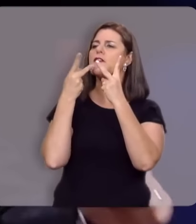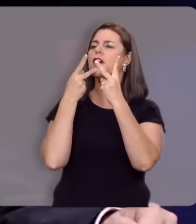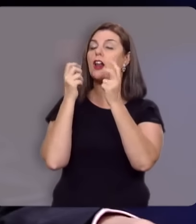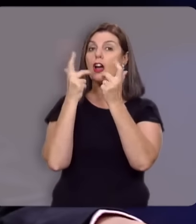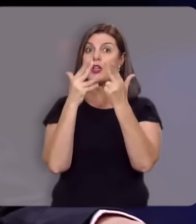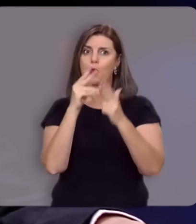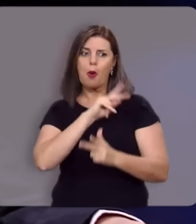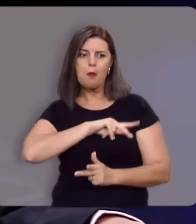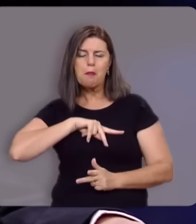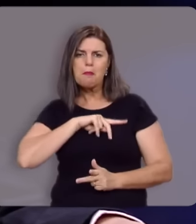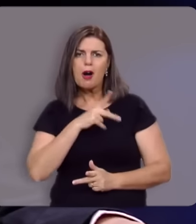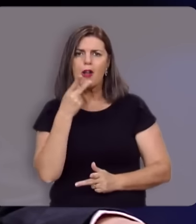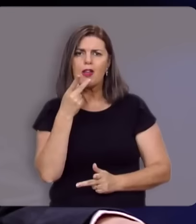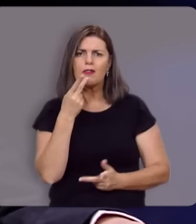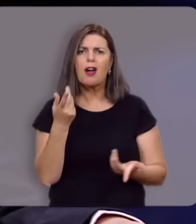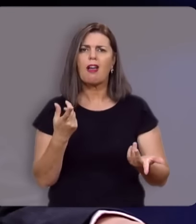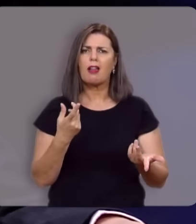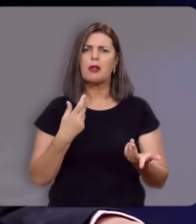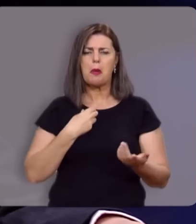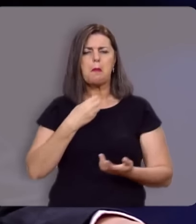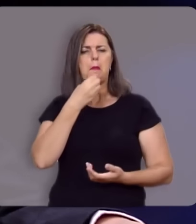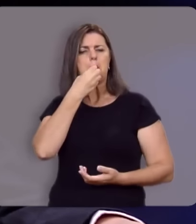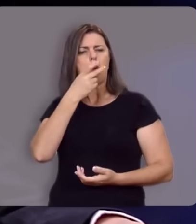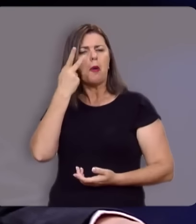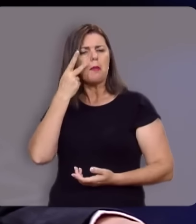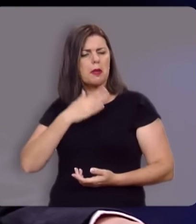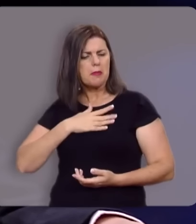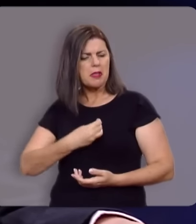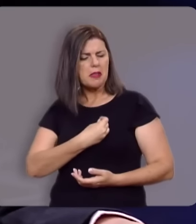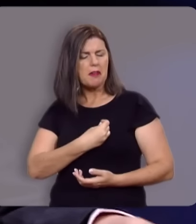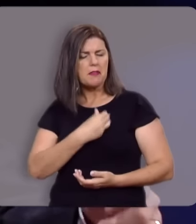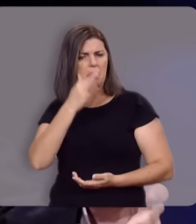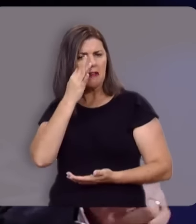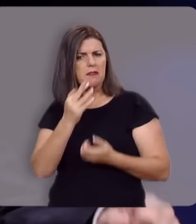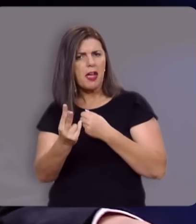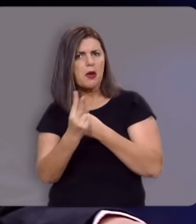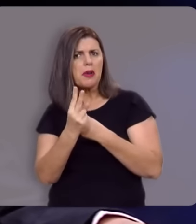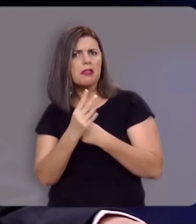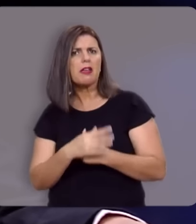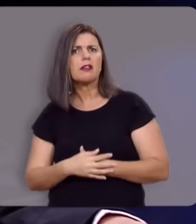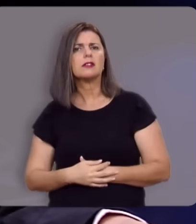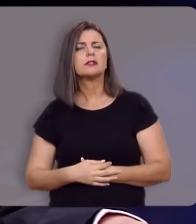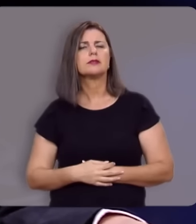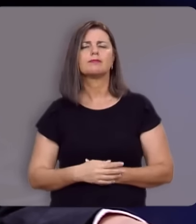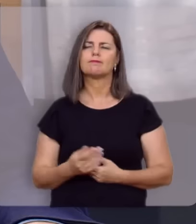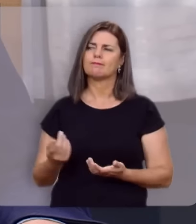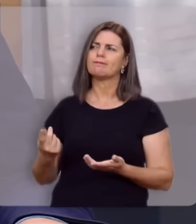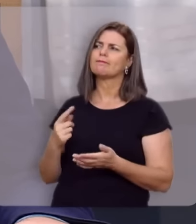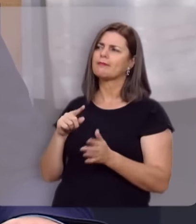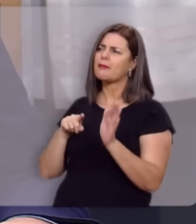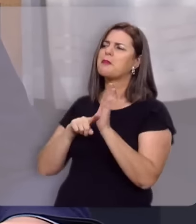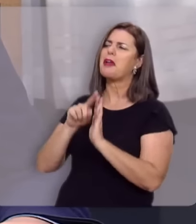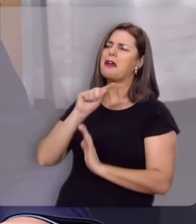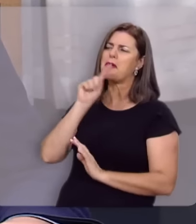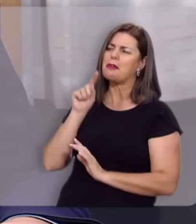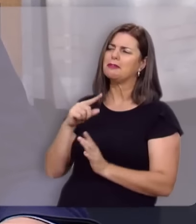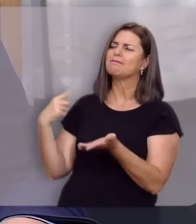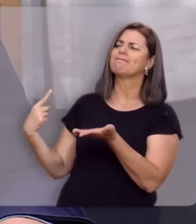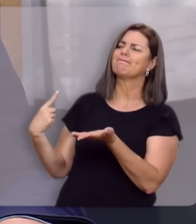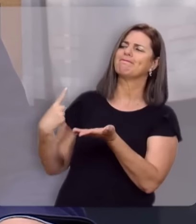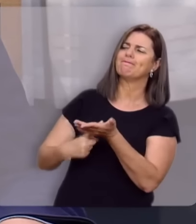dizer como o apóstolo Paulo: combati o bom combate, completei a corrida e mantive a fé? Pergunta desafiadora, hein, meu